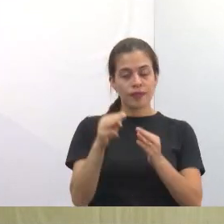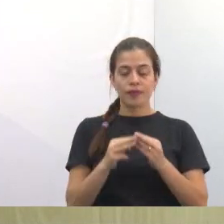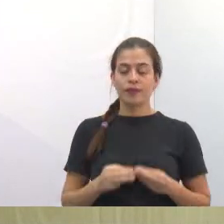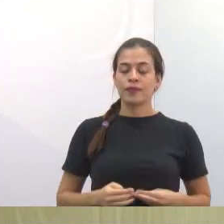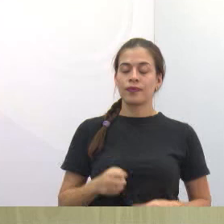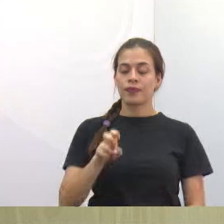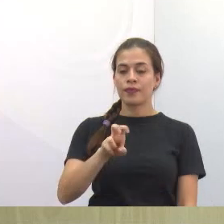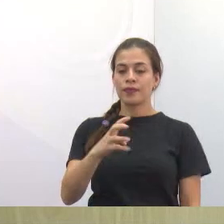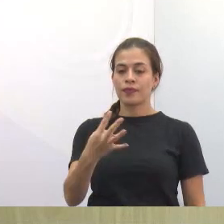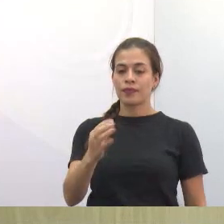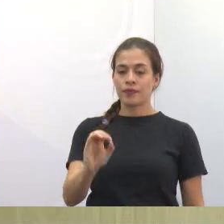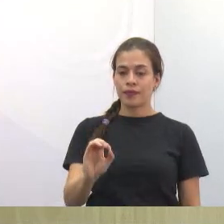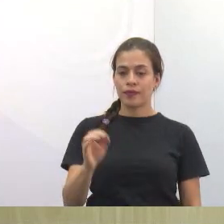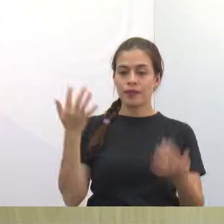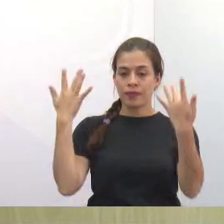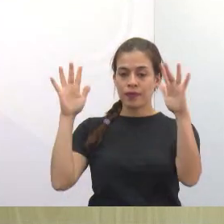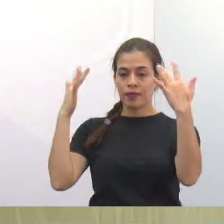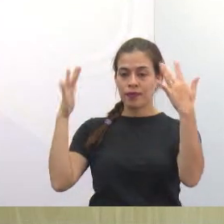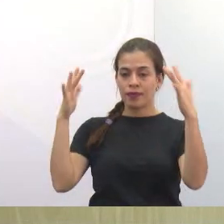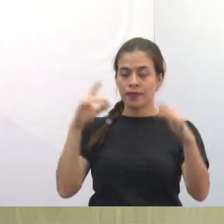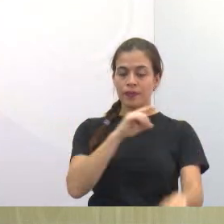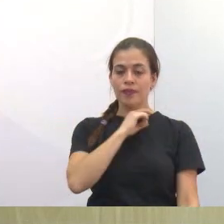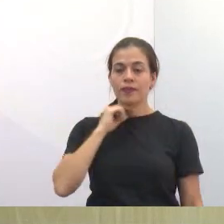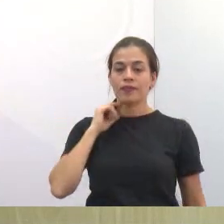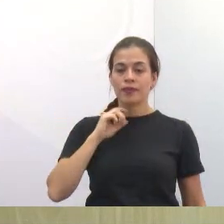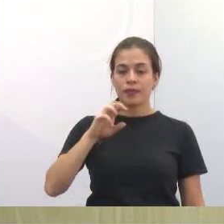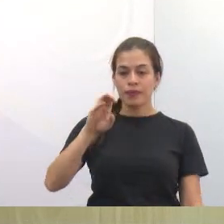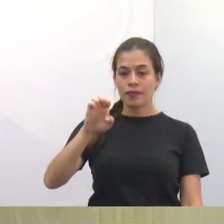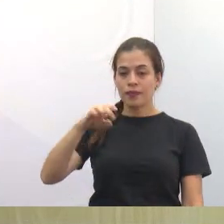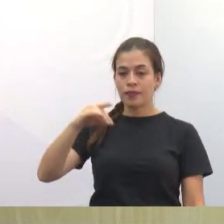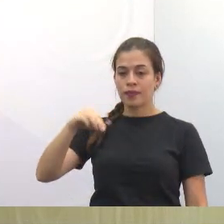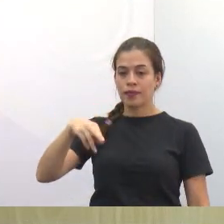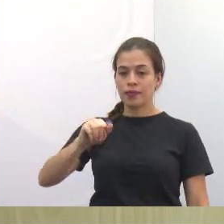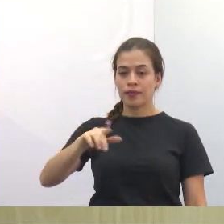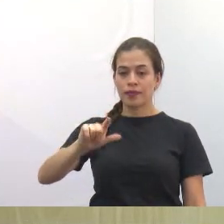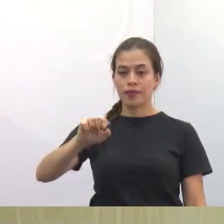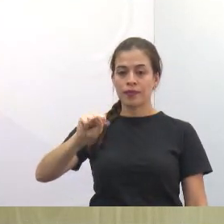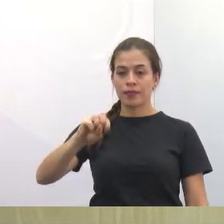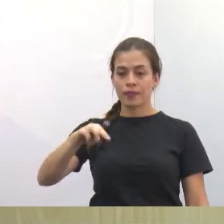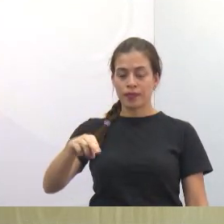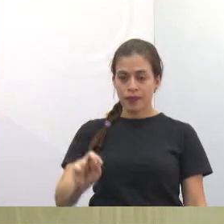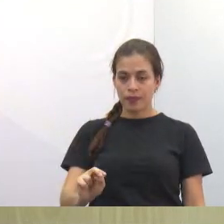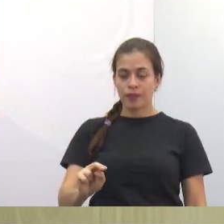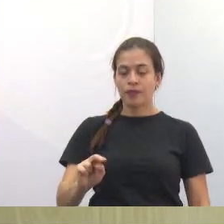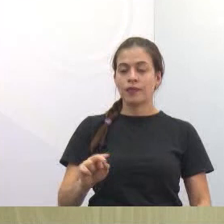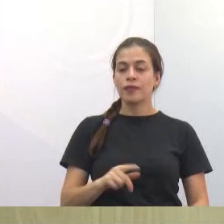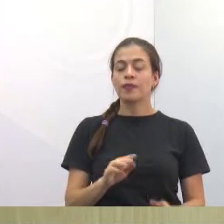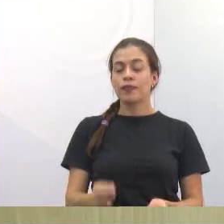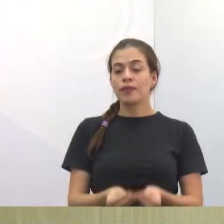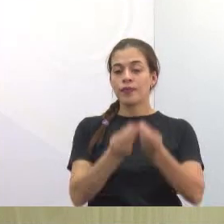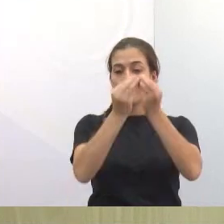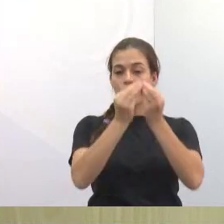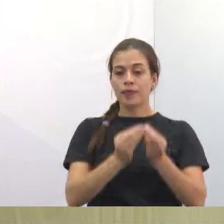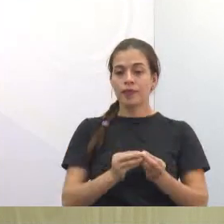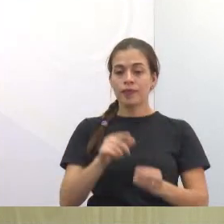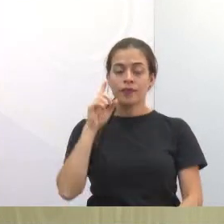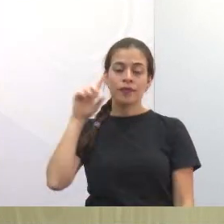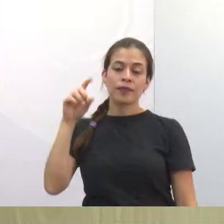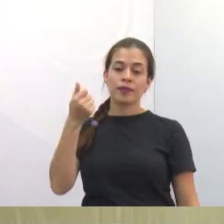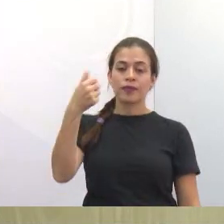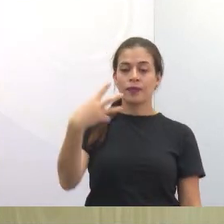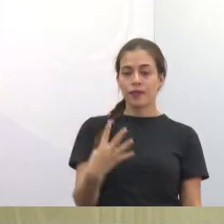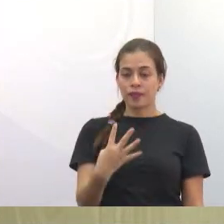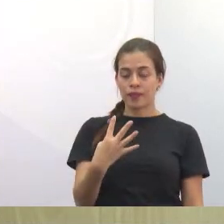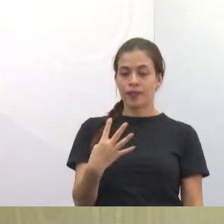Moção congratulatória ao padre Edmilson Cunha pela missa presidida em 14 de julho de 2024, na abertura